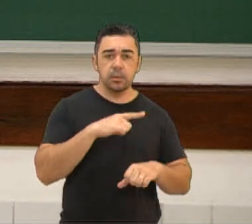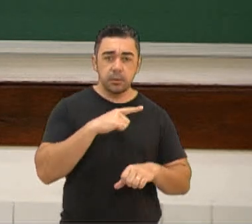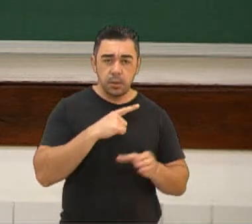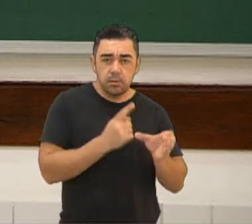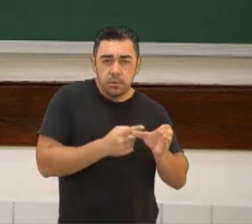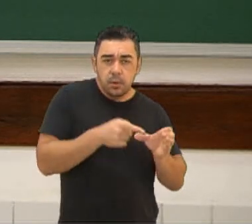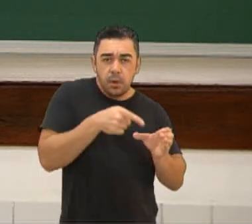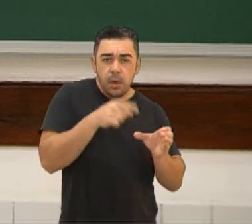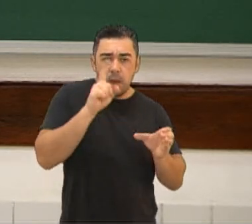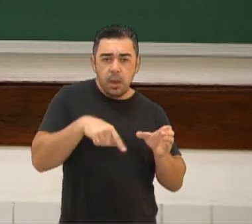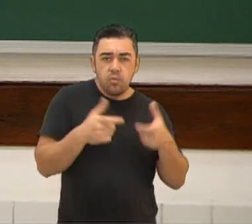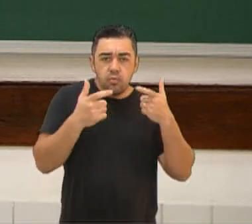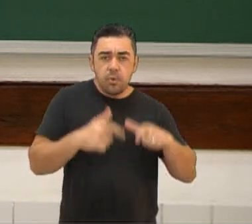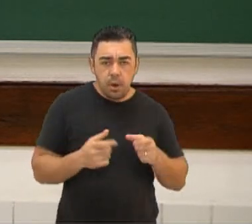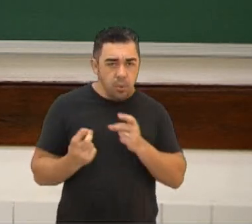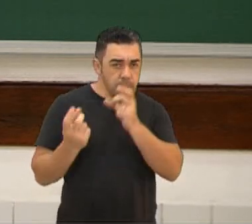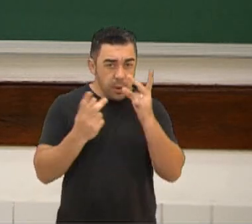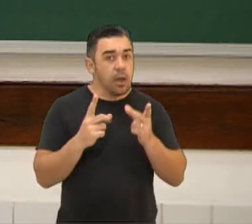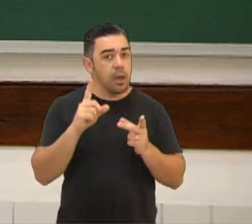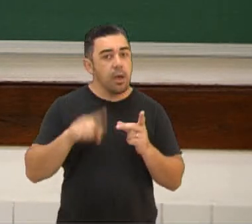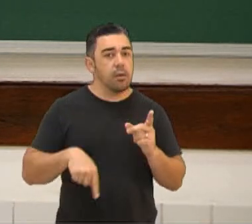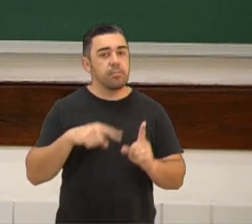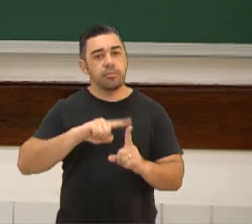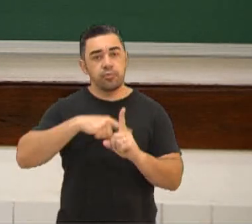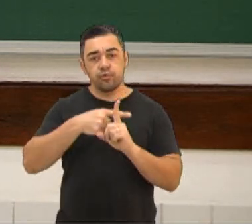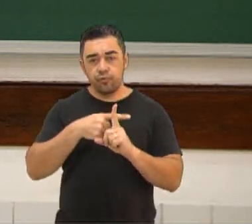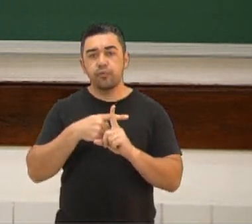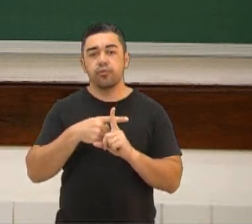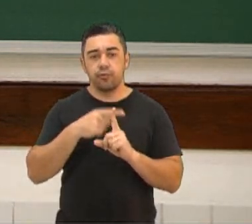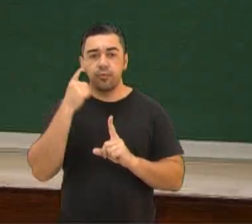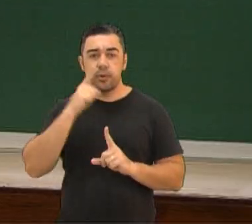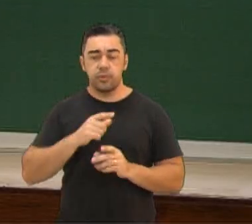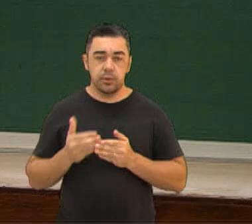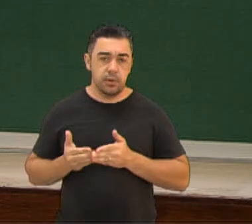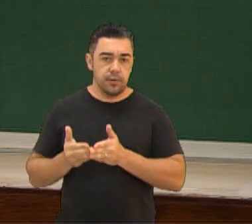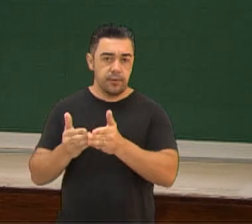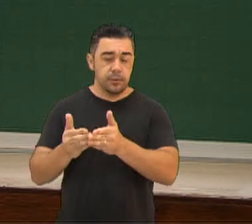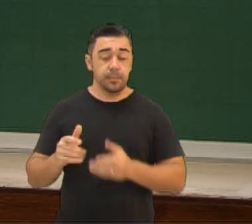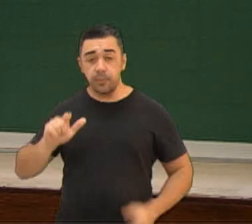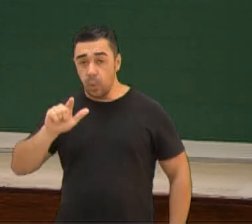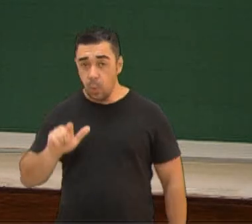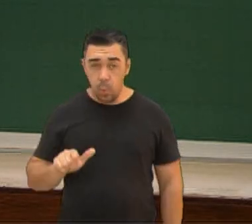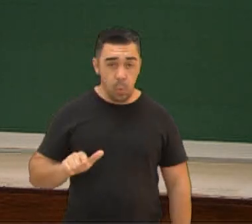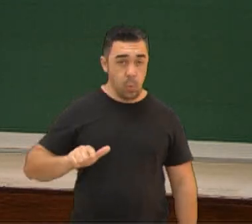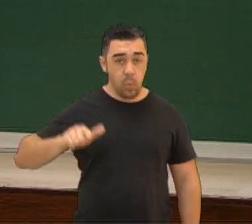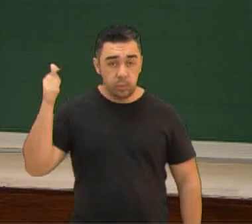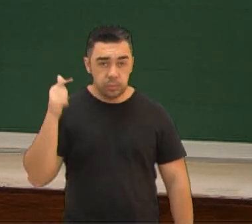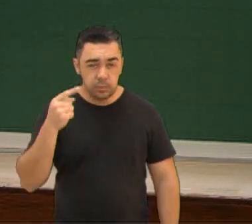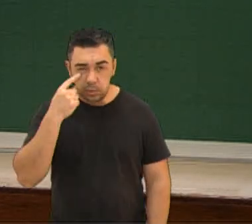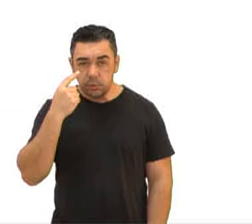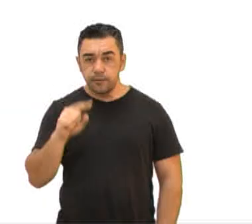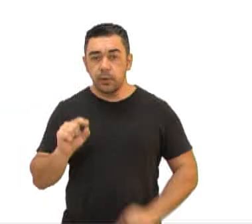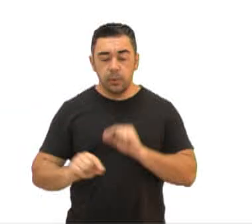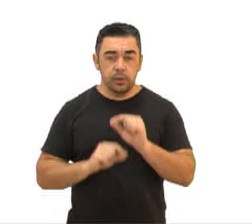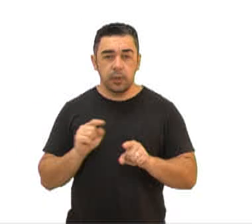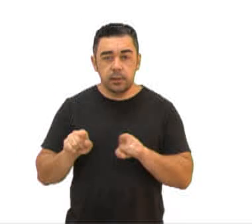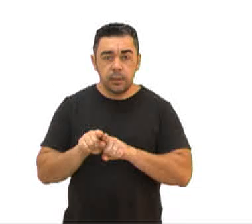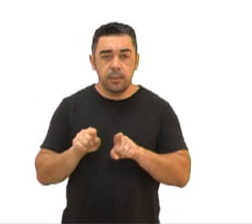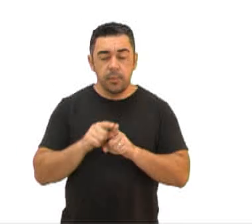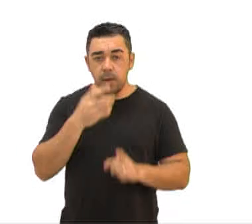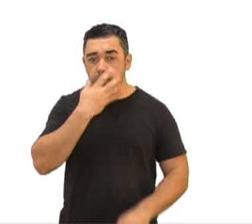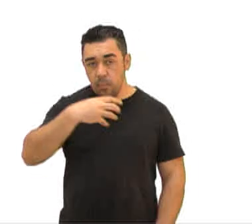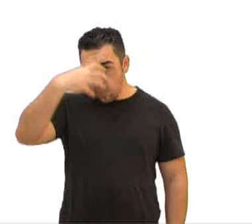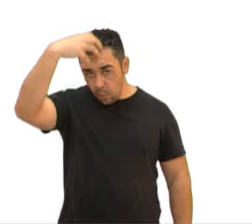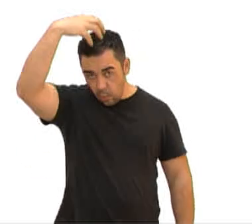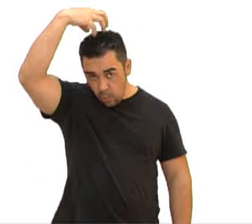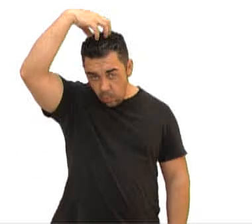um ponto positivo para as grandes navegações. Um outro ponto que nós vamos ver são que as monarquias nacionais,